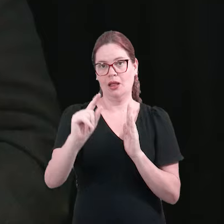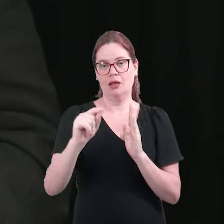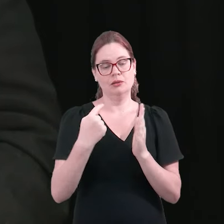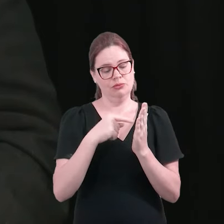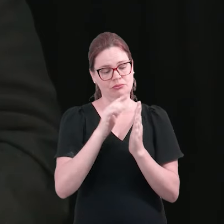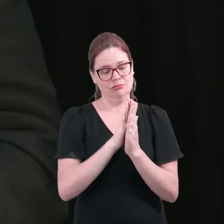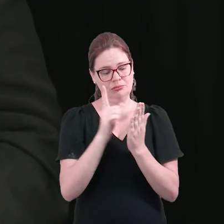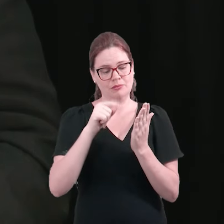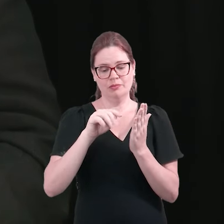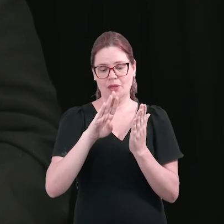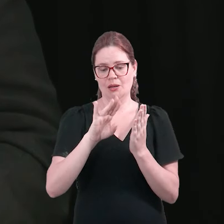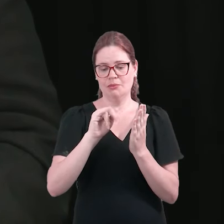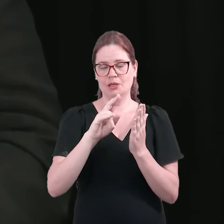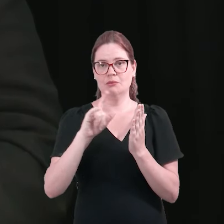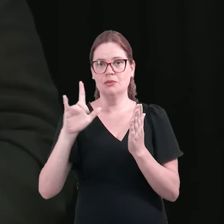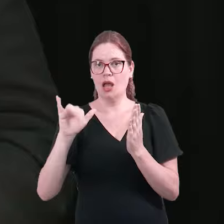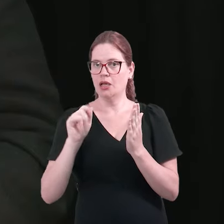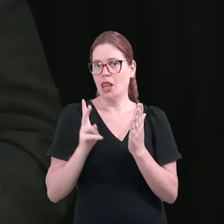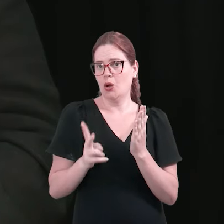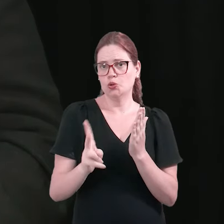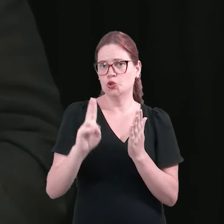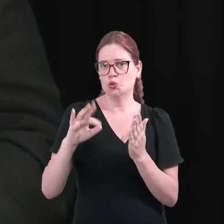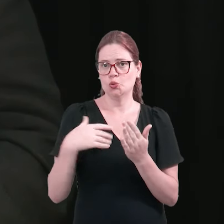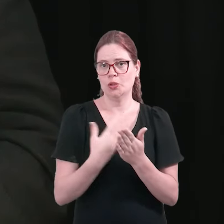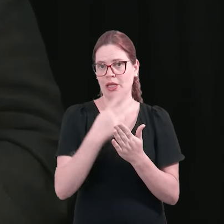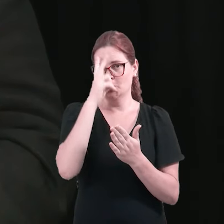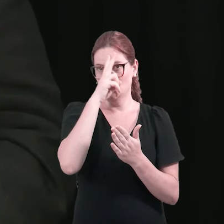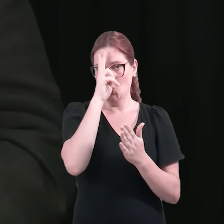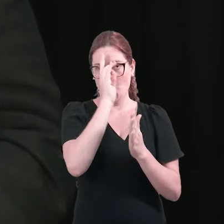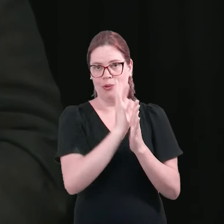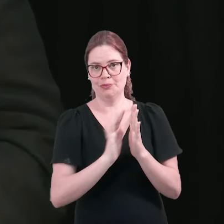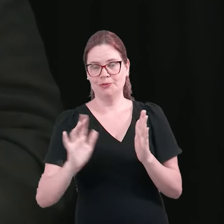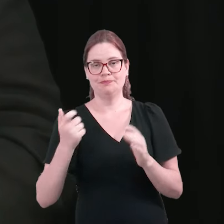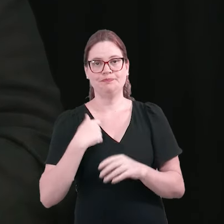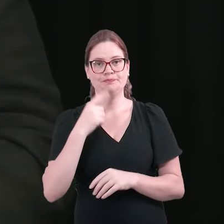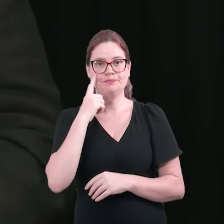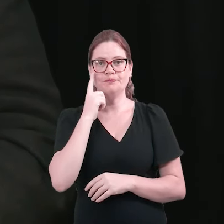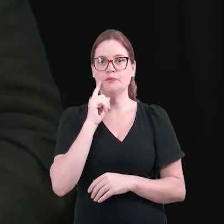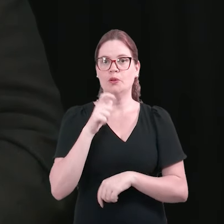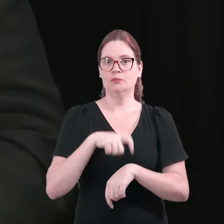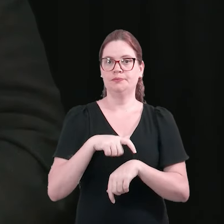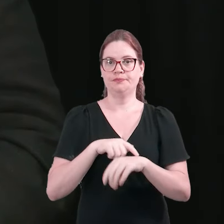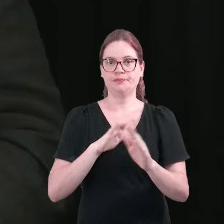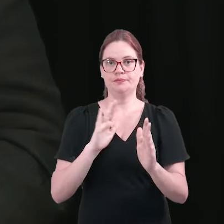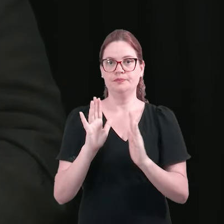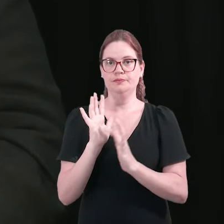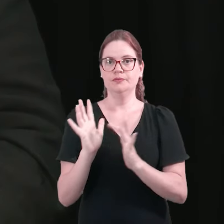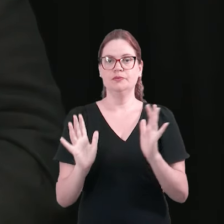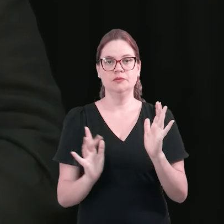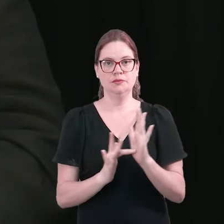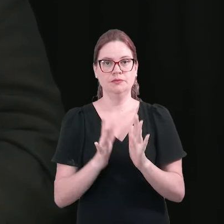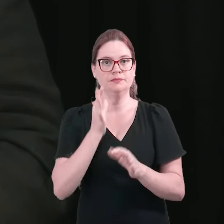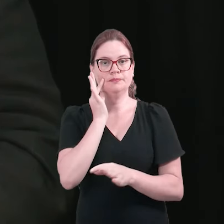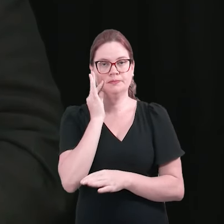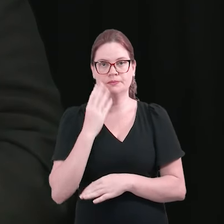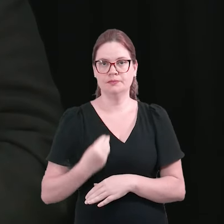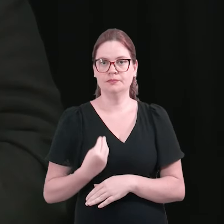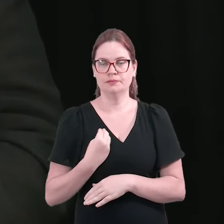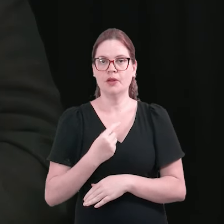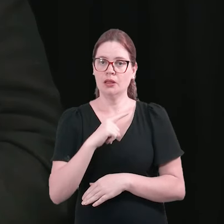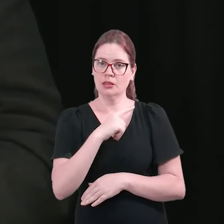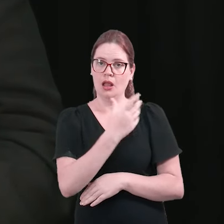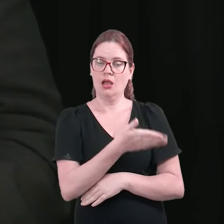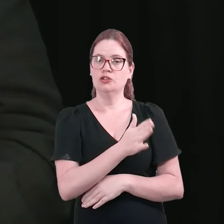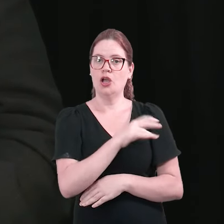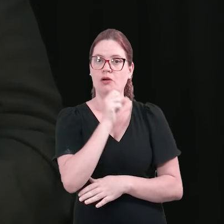E ele vai preservar isso ao longo da história. Nós já vamos ver ali já no ministério de Jesus que ele vai preservar